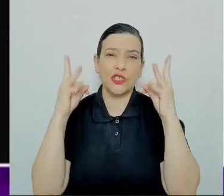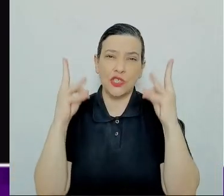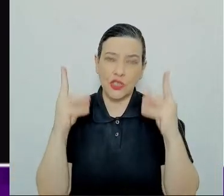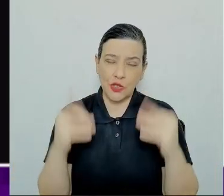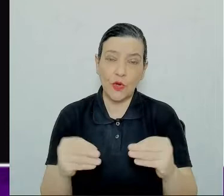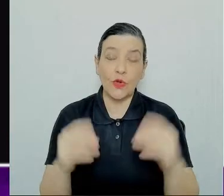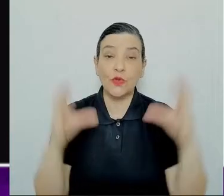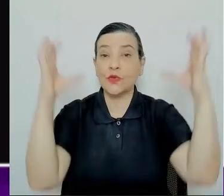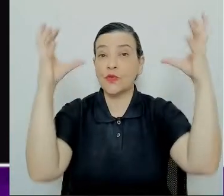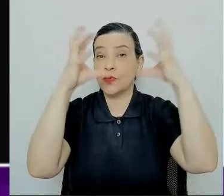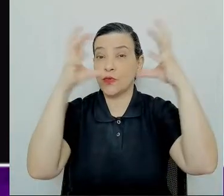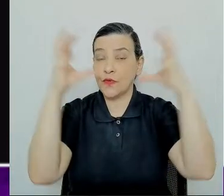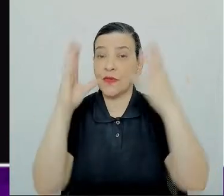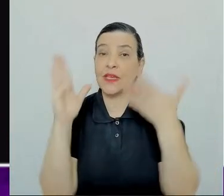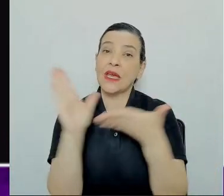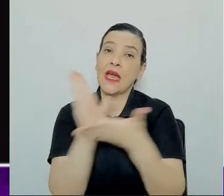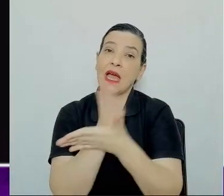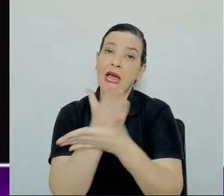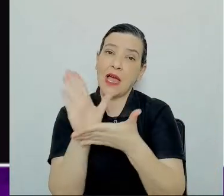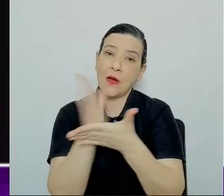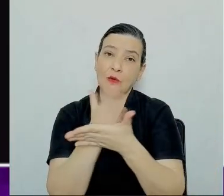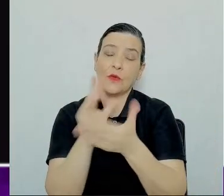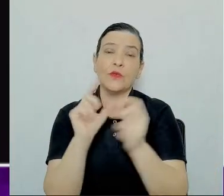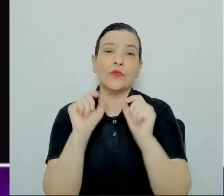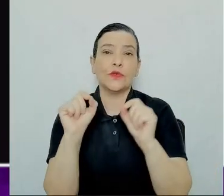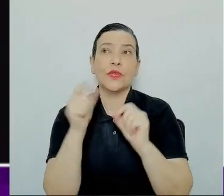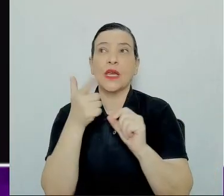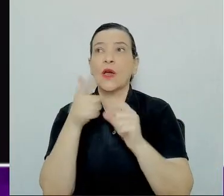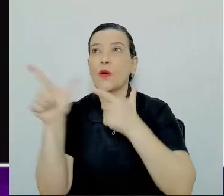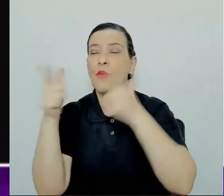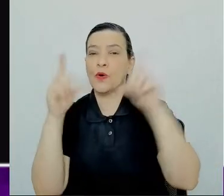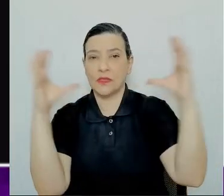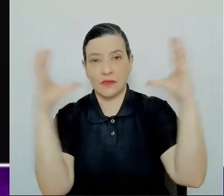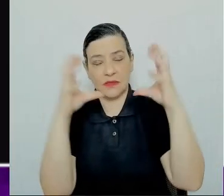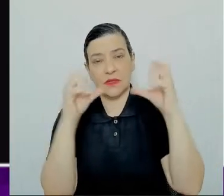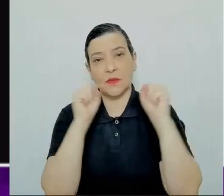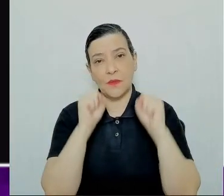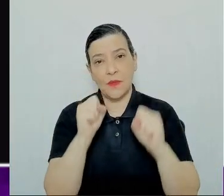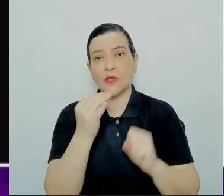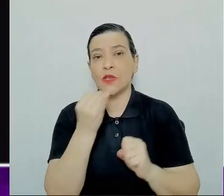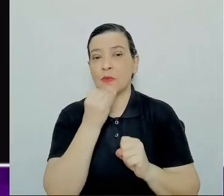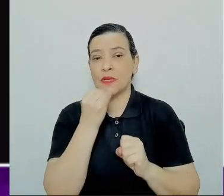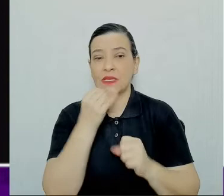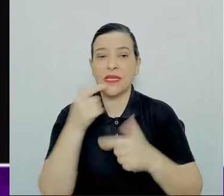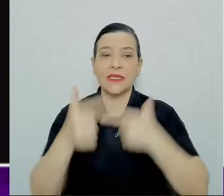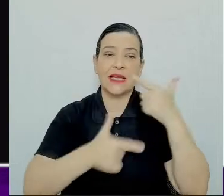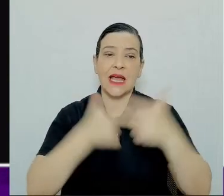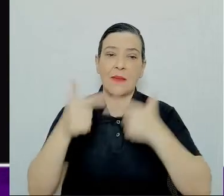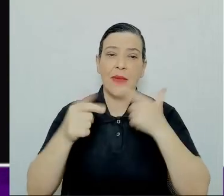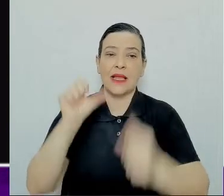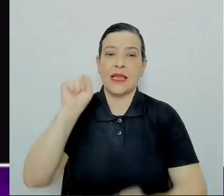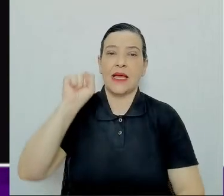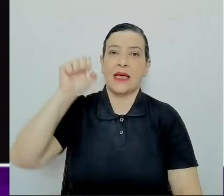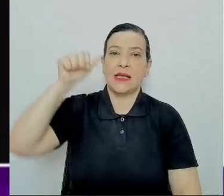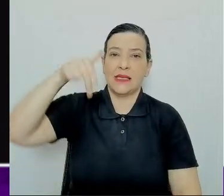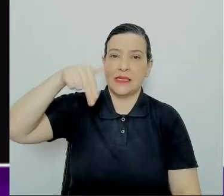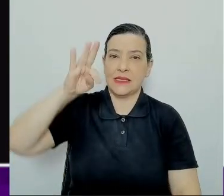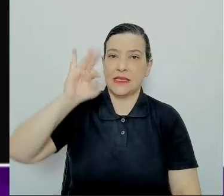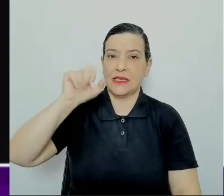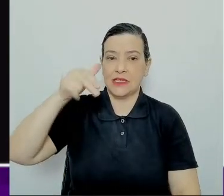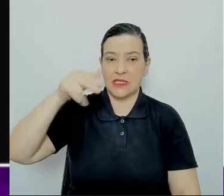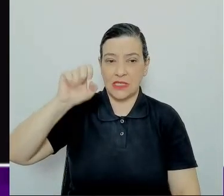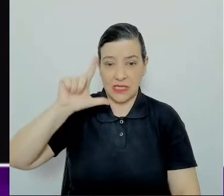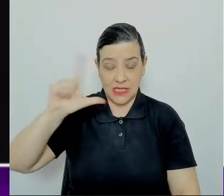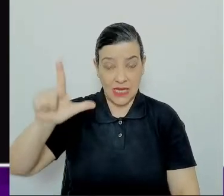nuvem, alguns itens de outras nuvens também eu posso trabalhar em cima do Sentinel e também modelos dentro do meu on-premise. Então